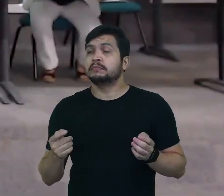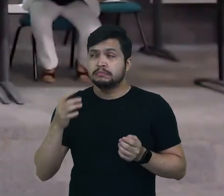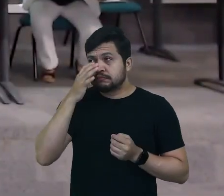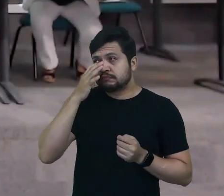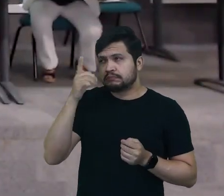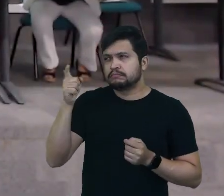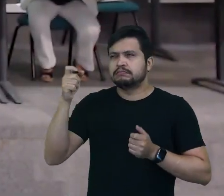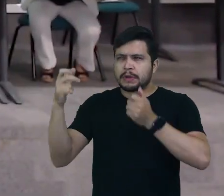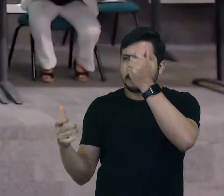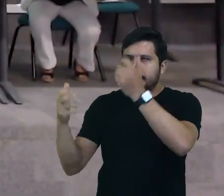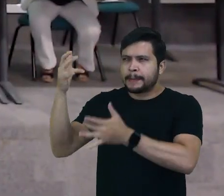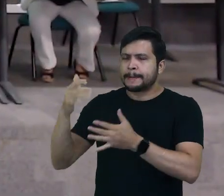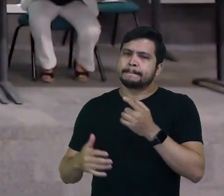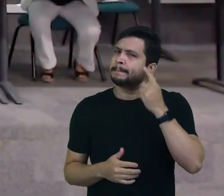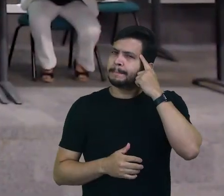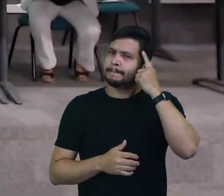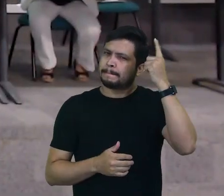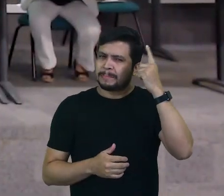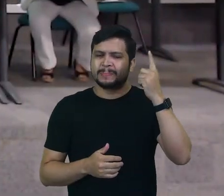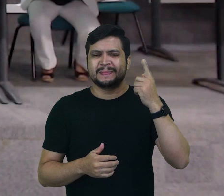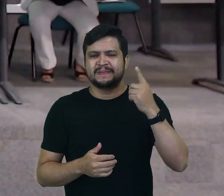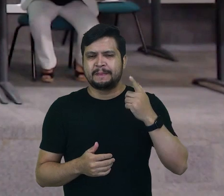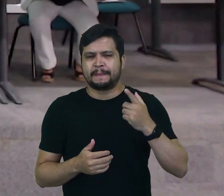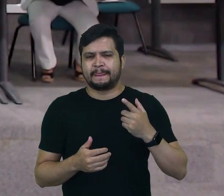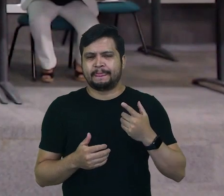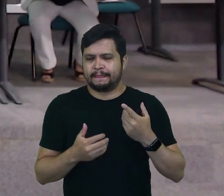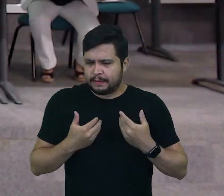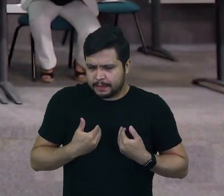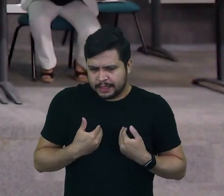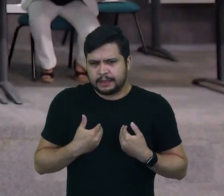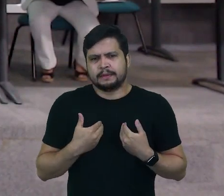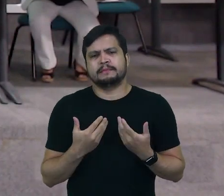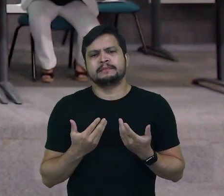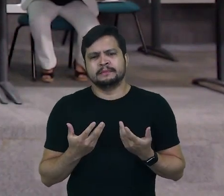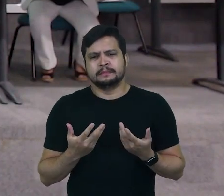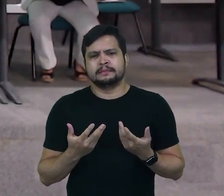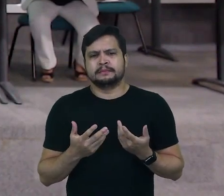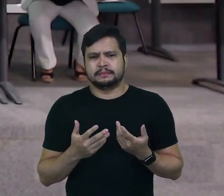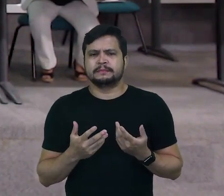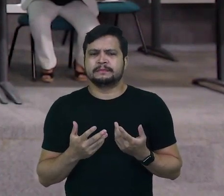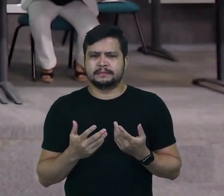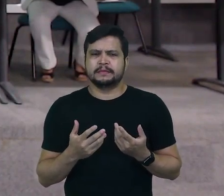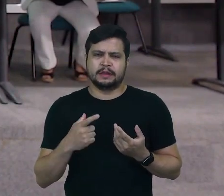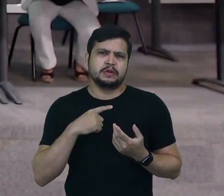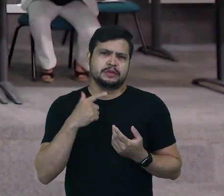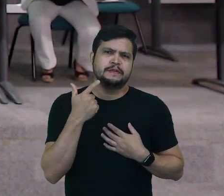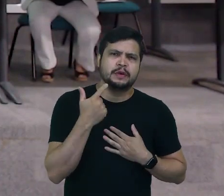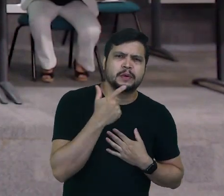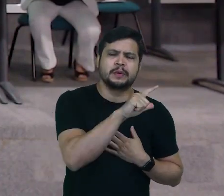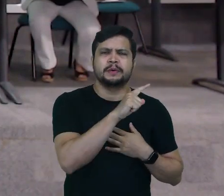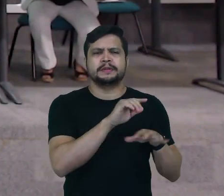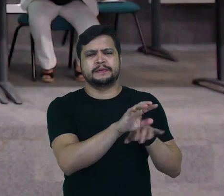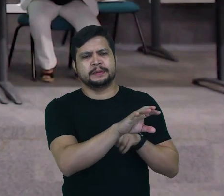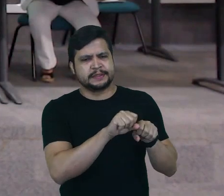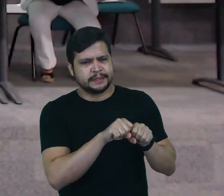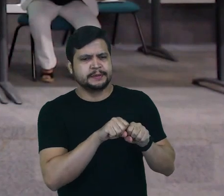possível. Eu imaginei para mim, né, que estou chegando há pouco tempo, né, tive uma outra